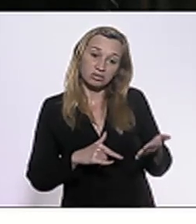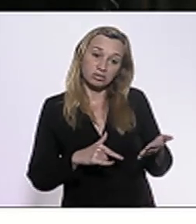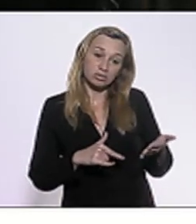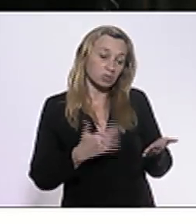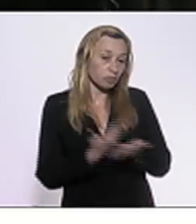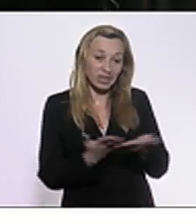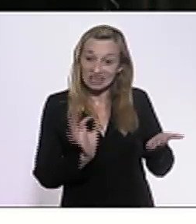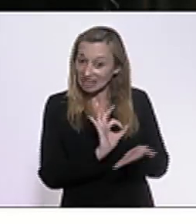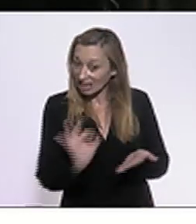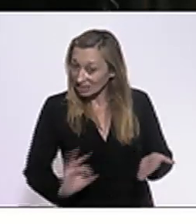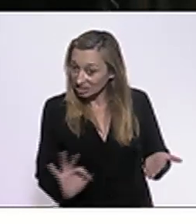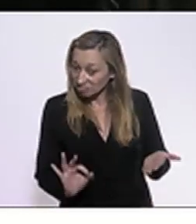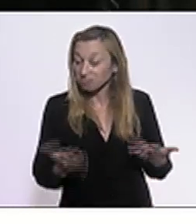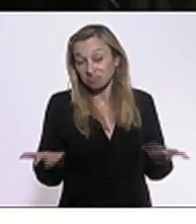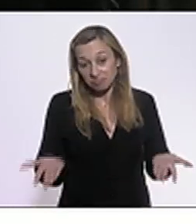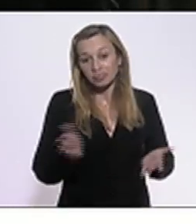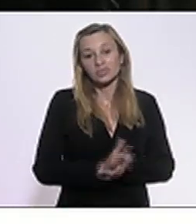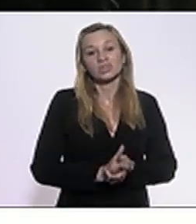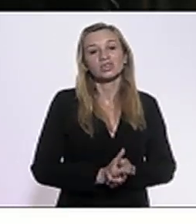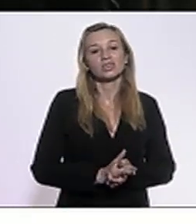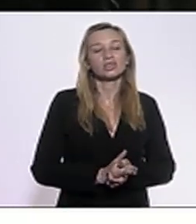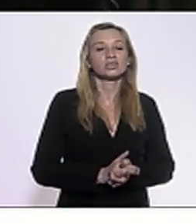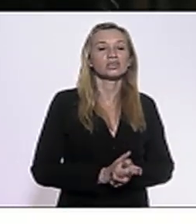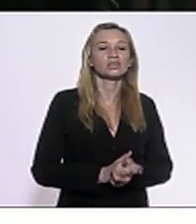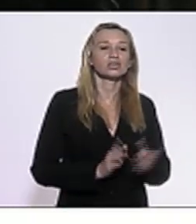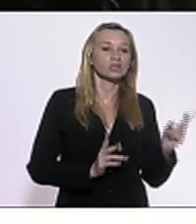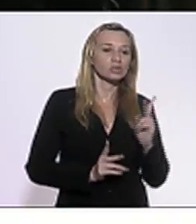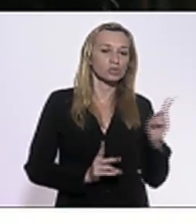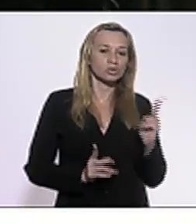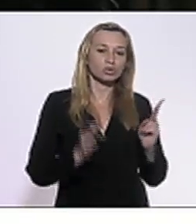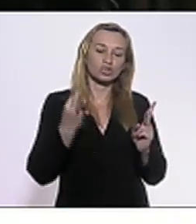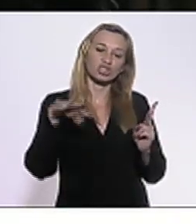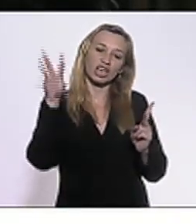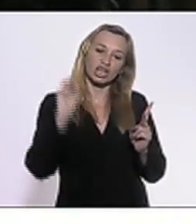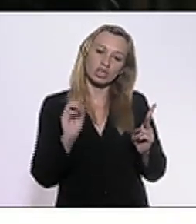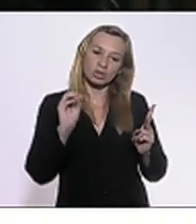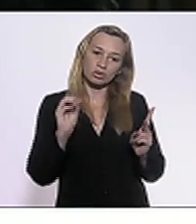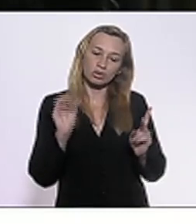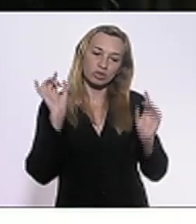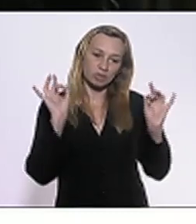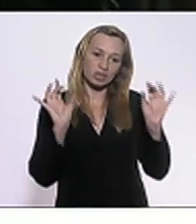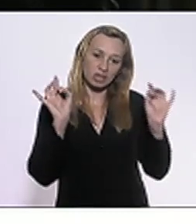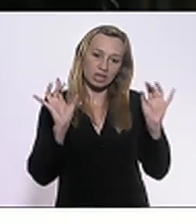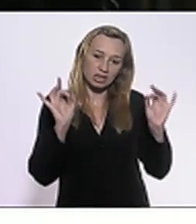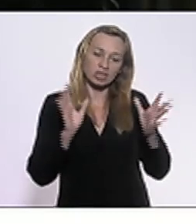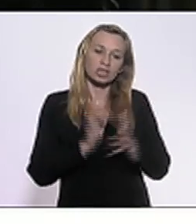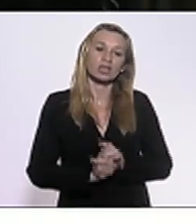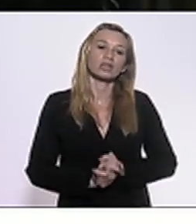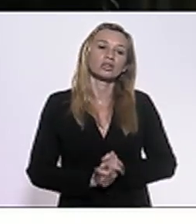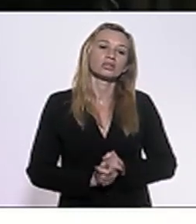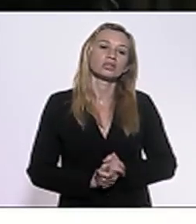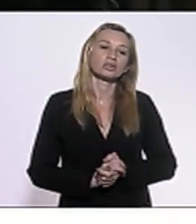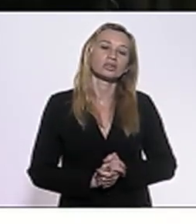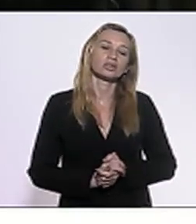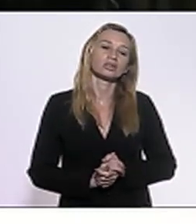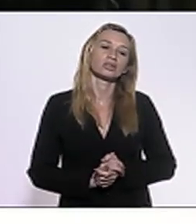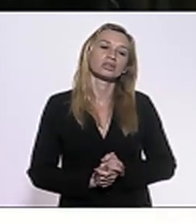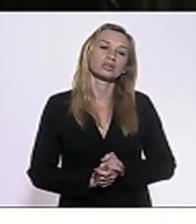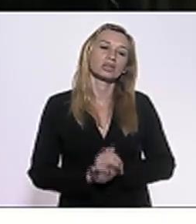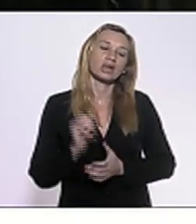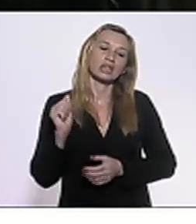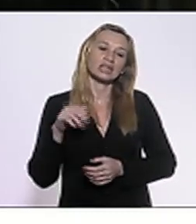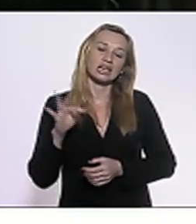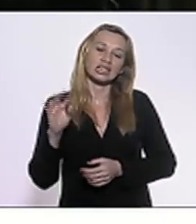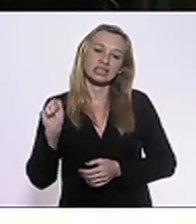Não custa. E, olha, nós temos os dois técnicos especialistas do tribunal, dois analistas de